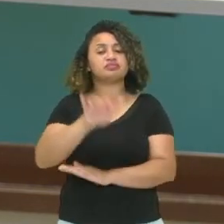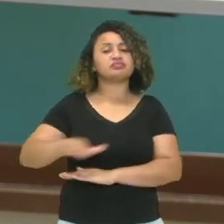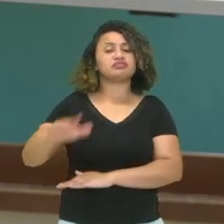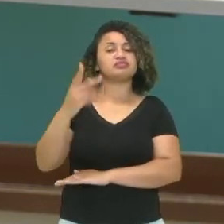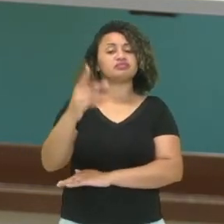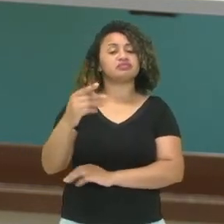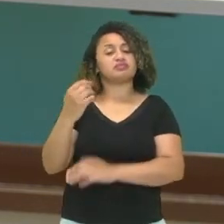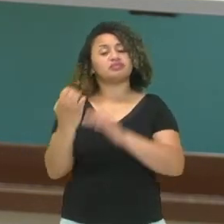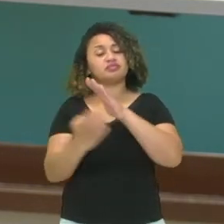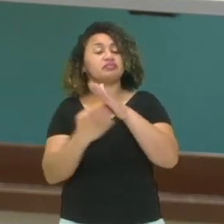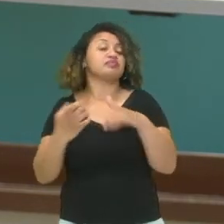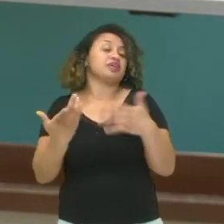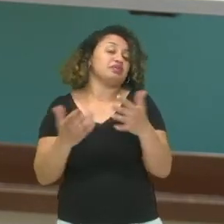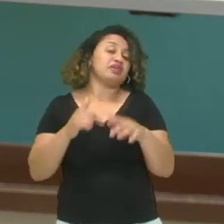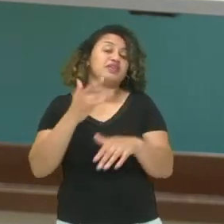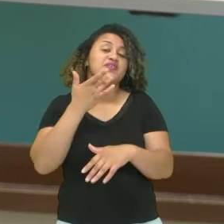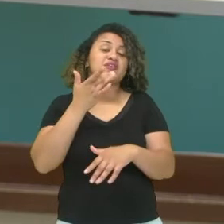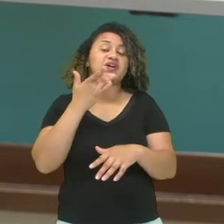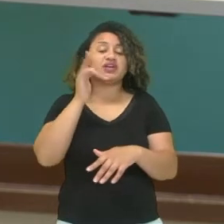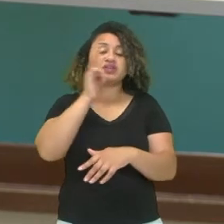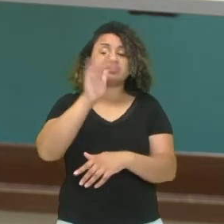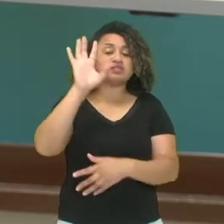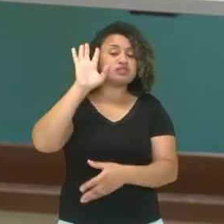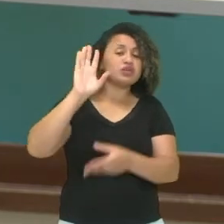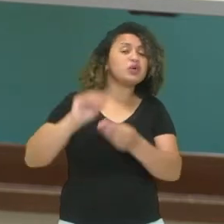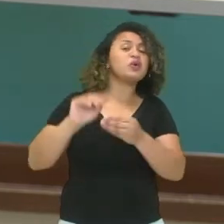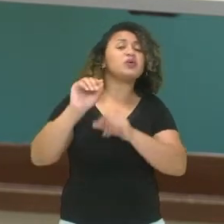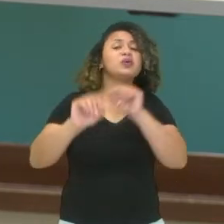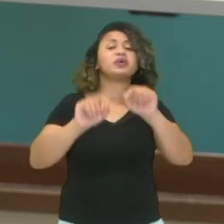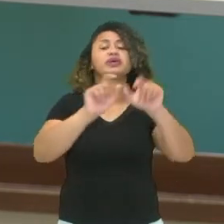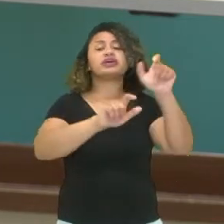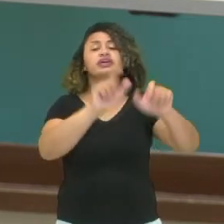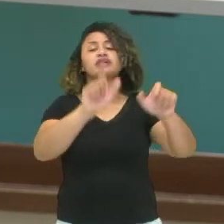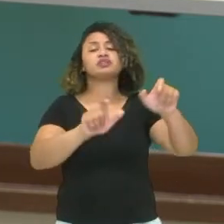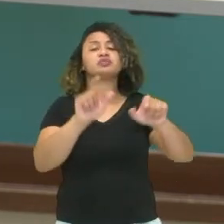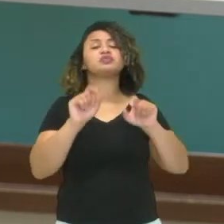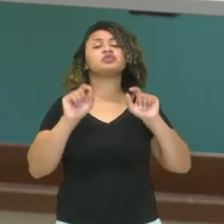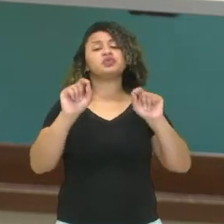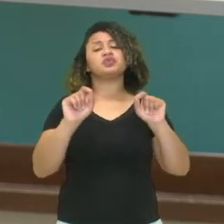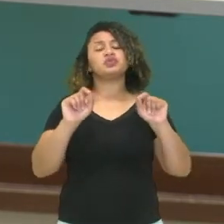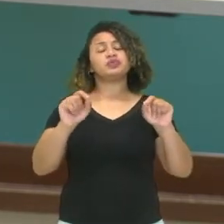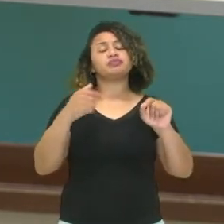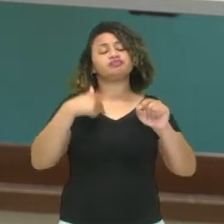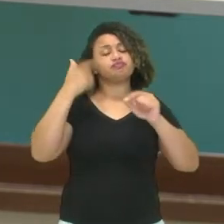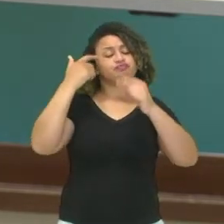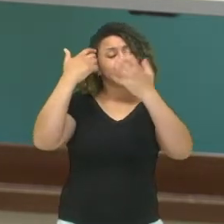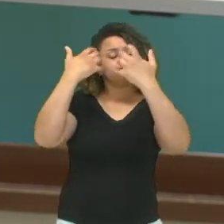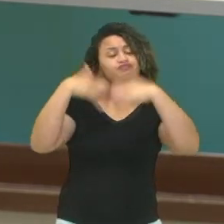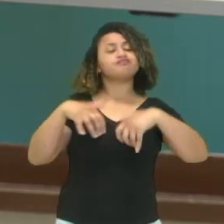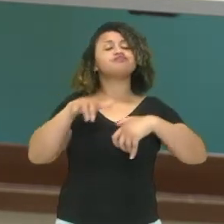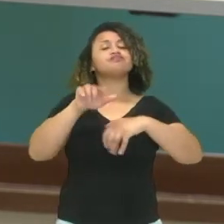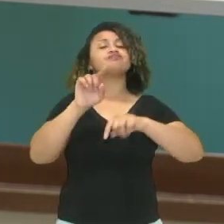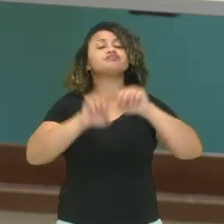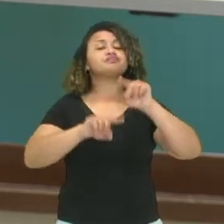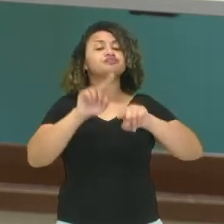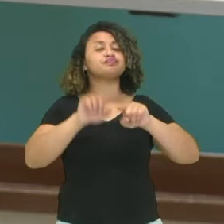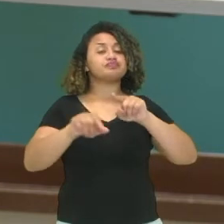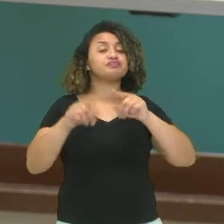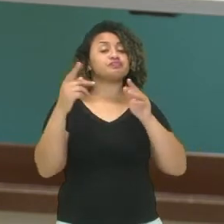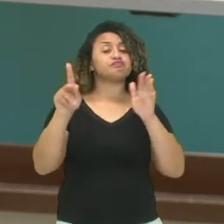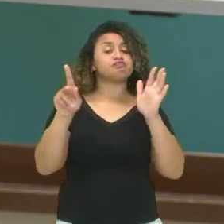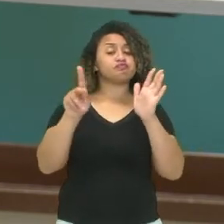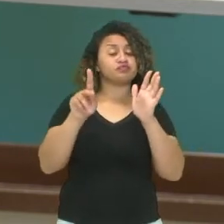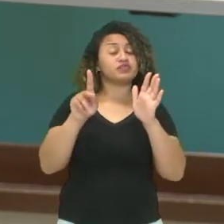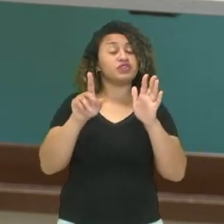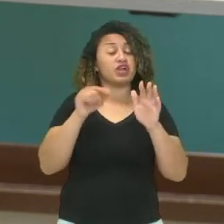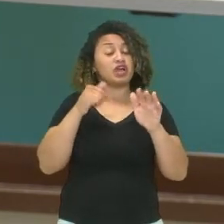E isso vai facilitar muito você compreender o que as pessoas estão pensando sobre aquele produto que você